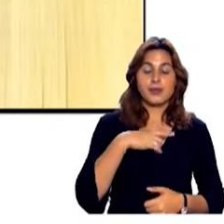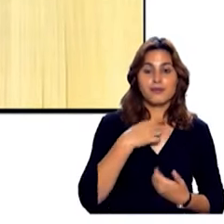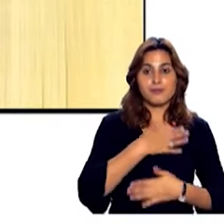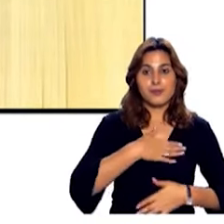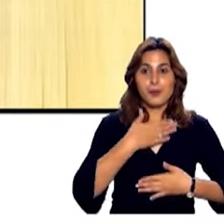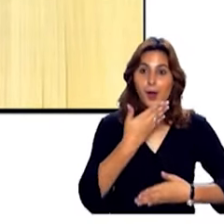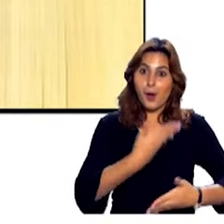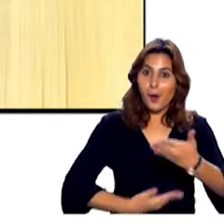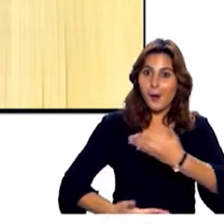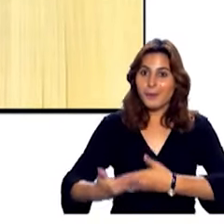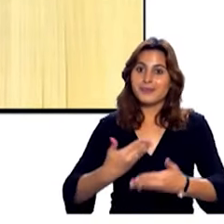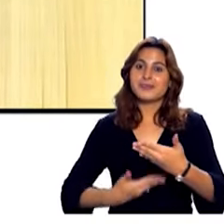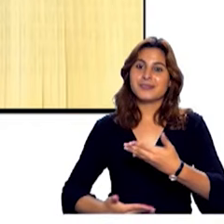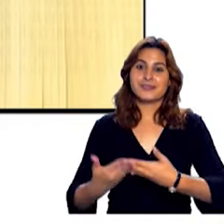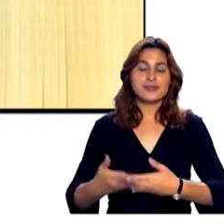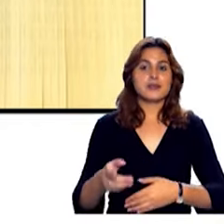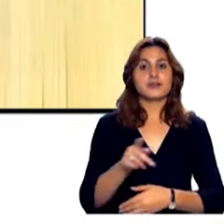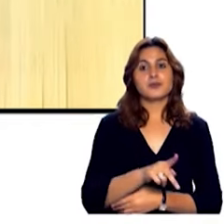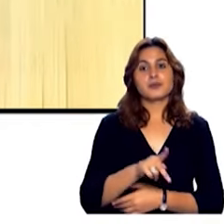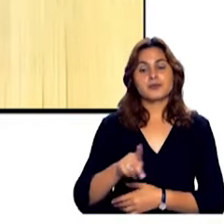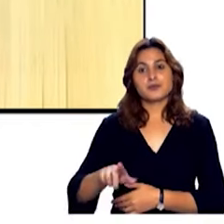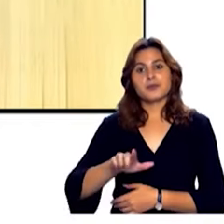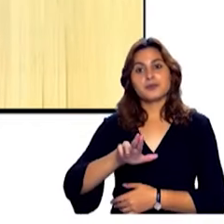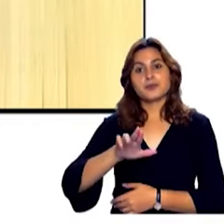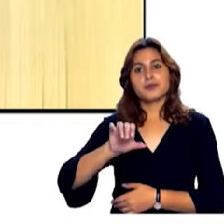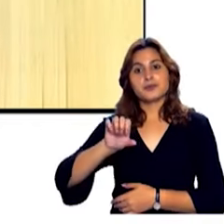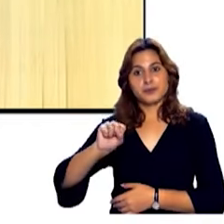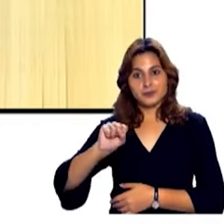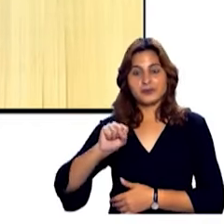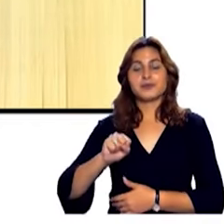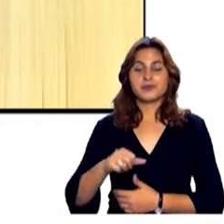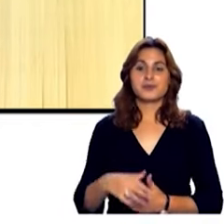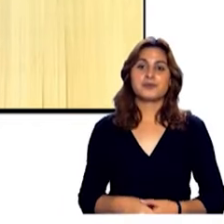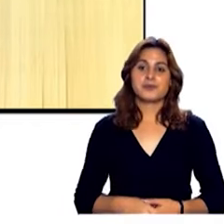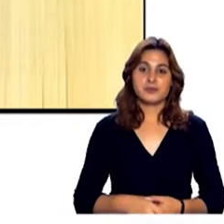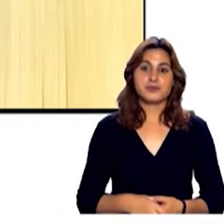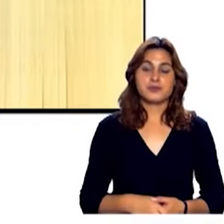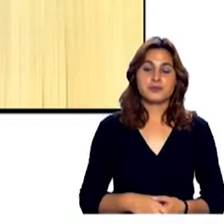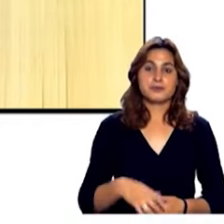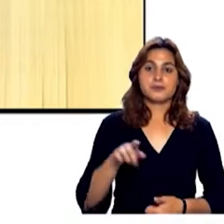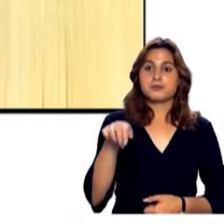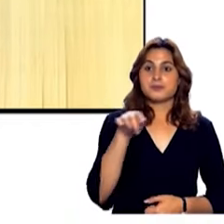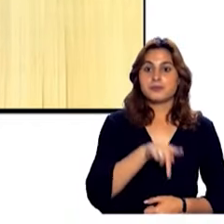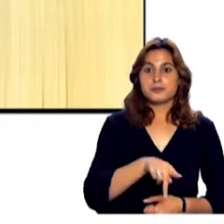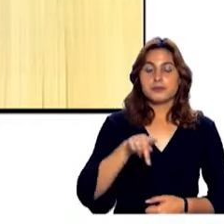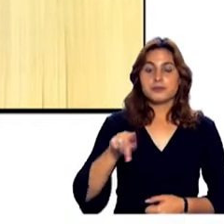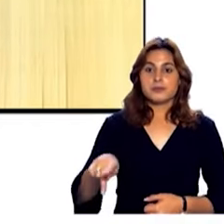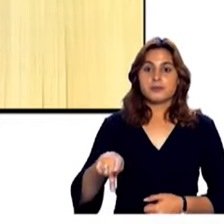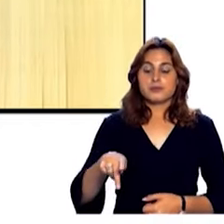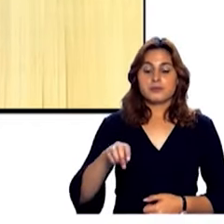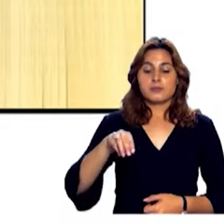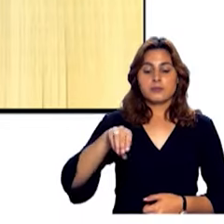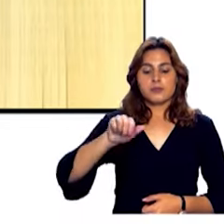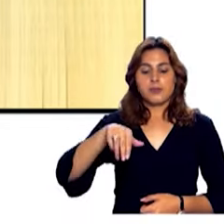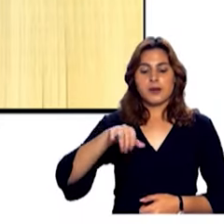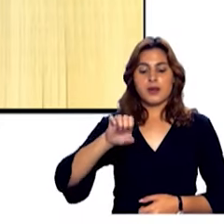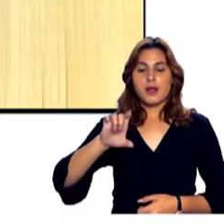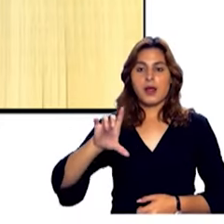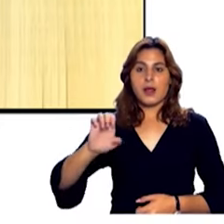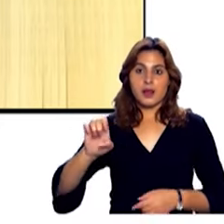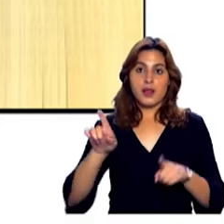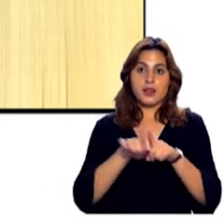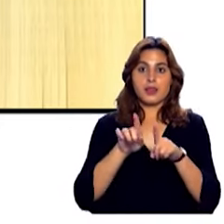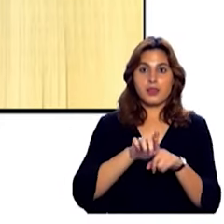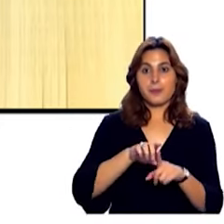sessão com o professor Lu Gu Marinoni e o professor Marino Marinelli e o ministro beneditto gonalves